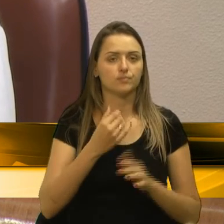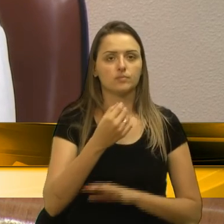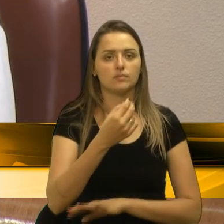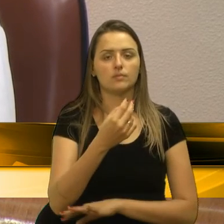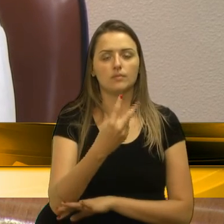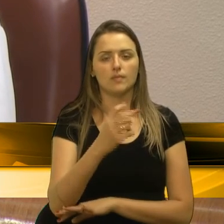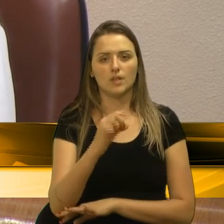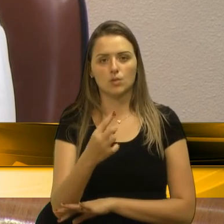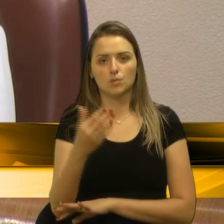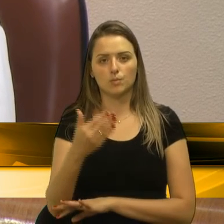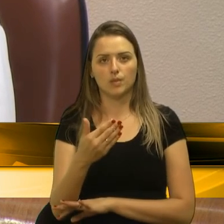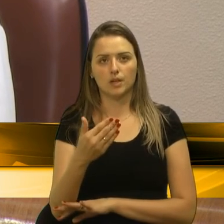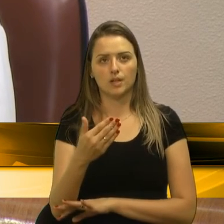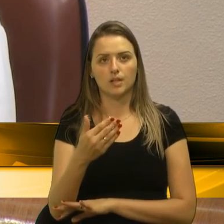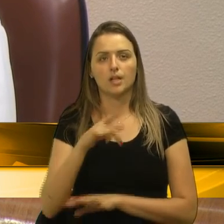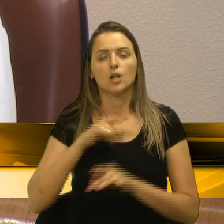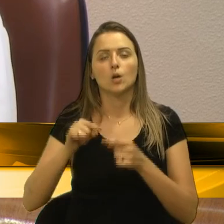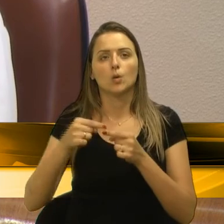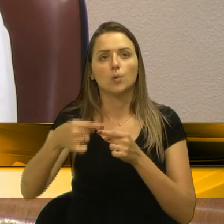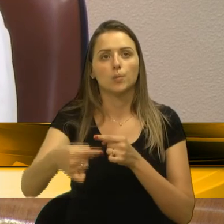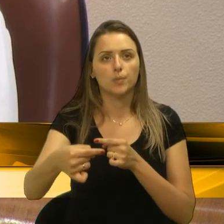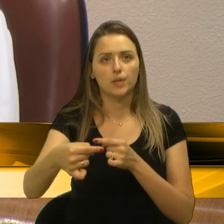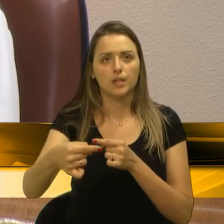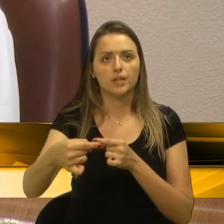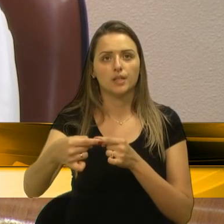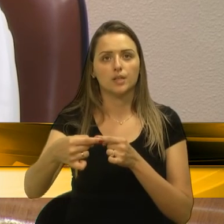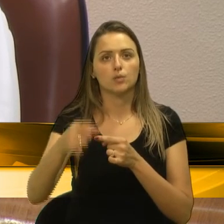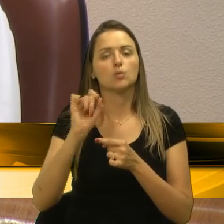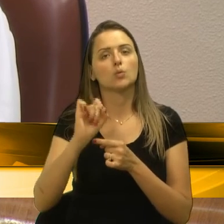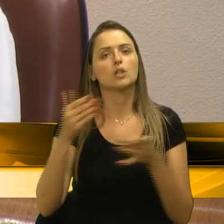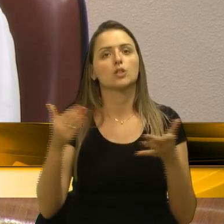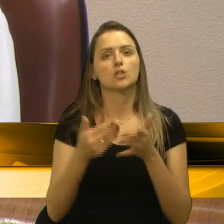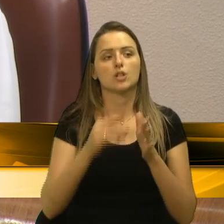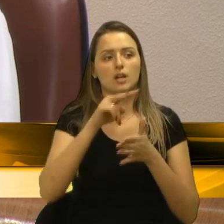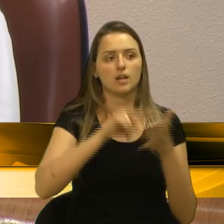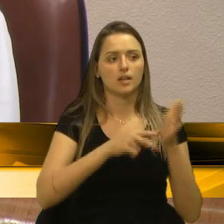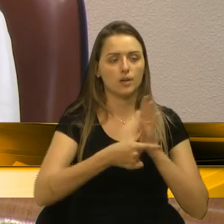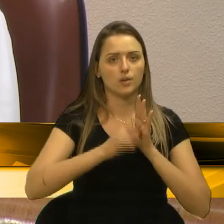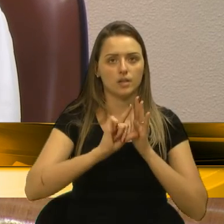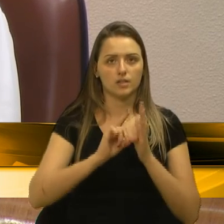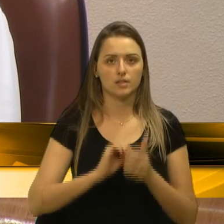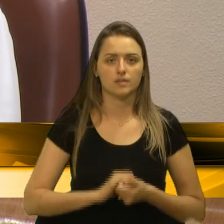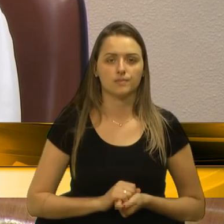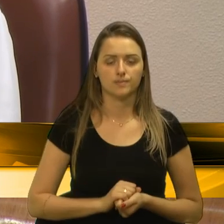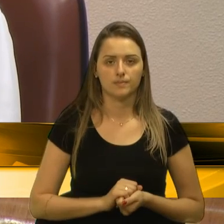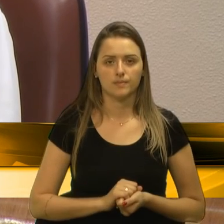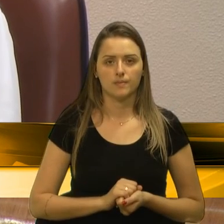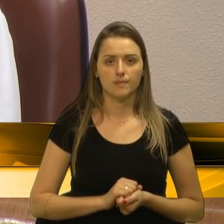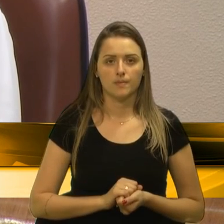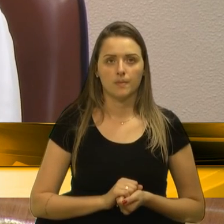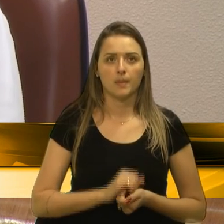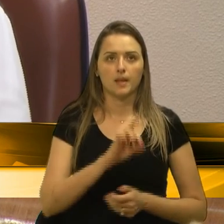396/2019 deverá ser indeferido pelas razões acima expostas. DE